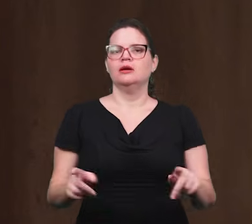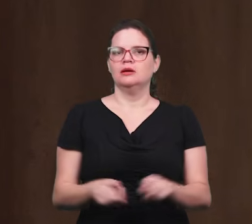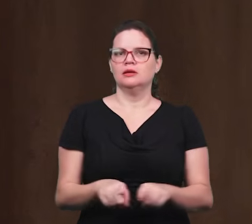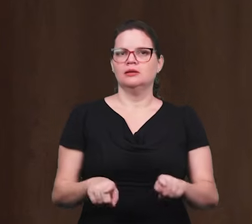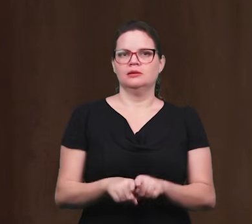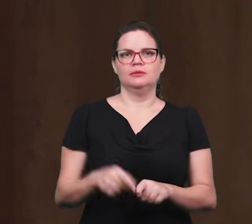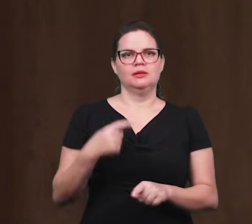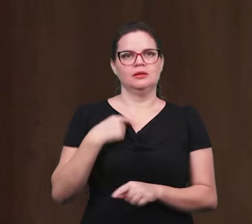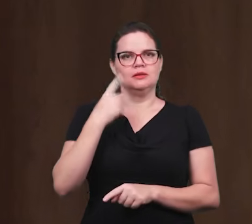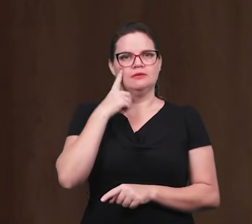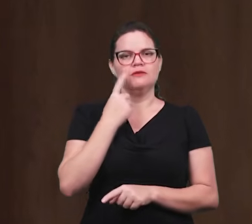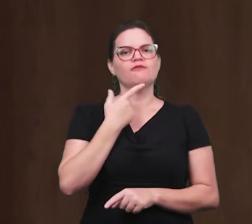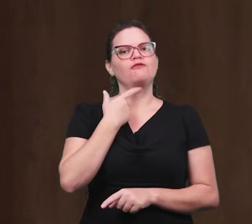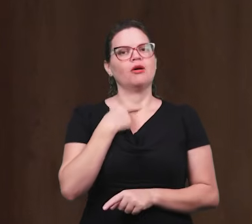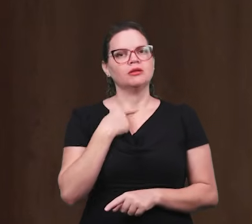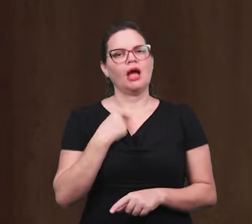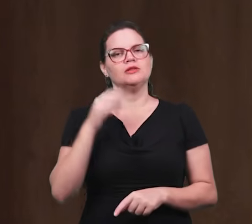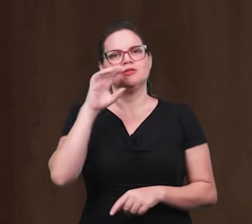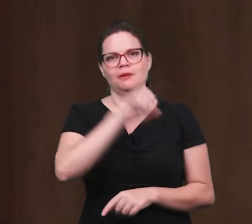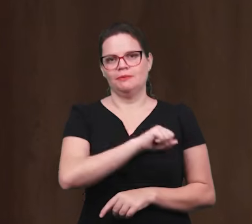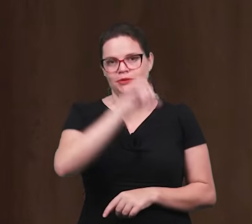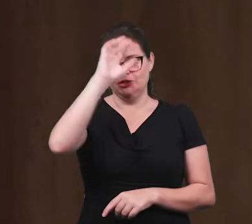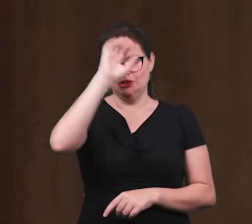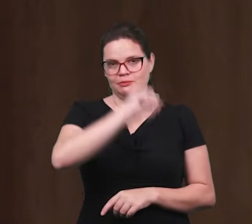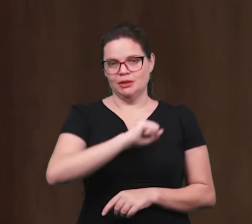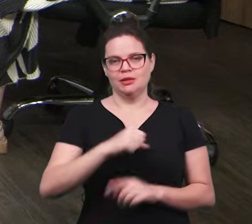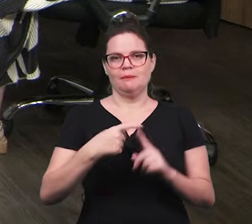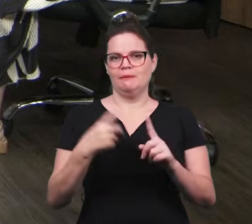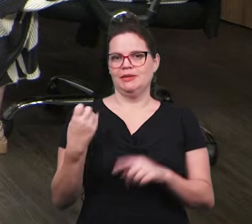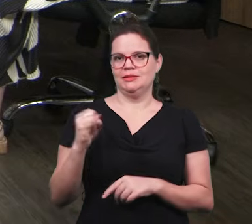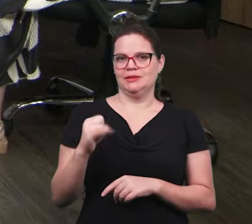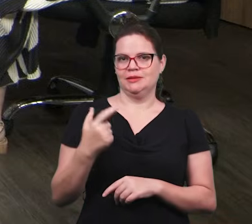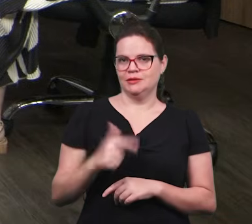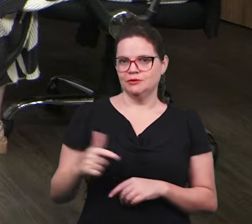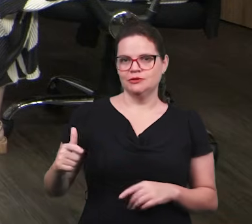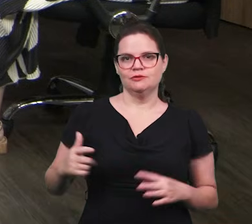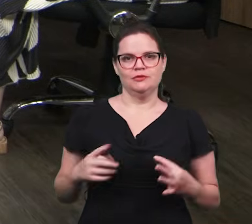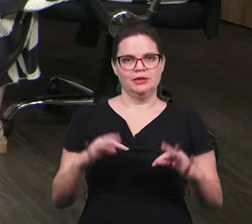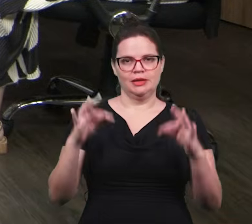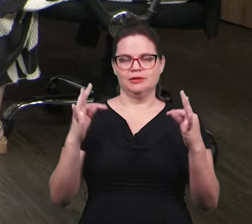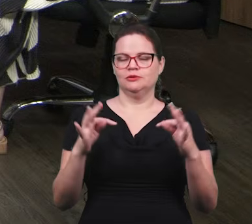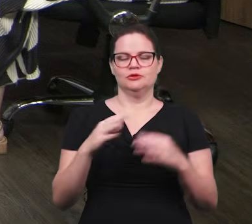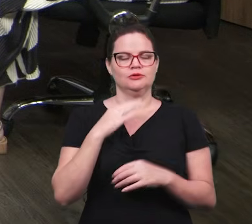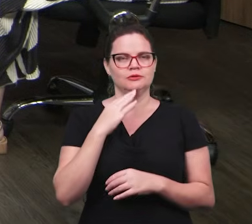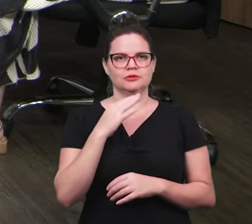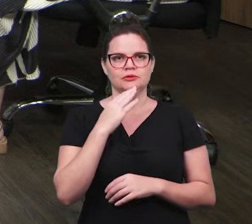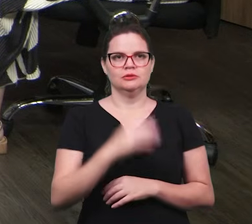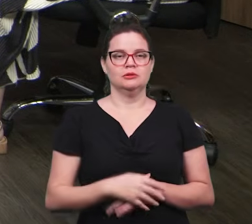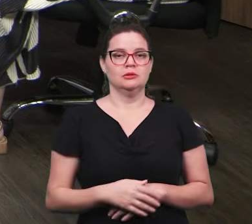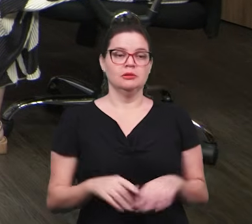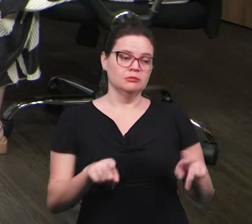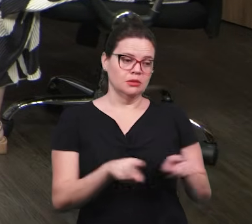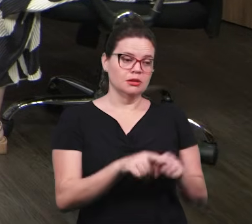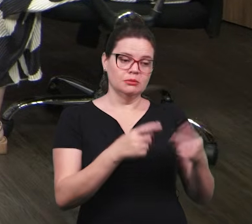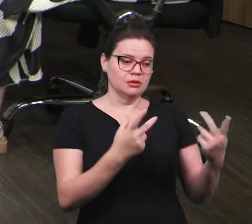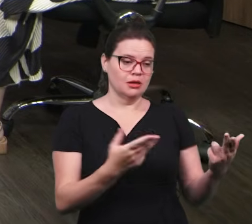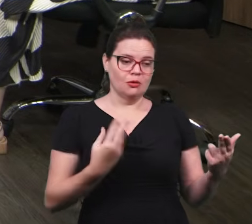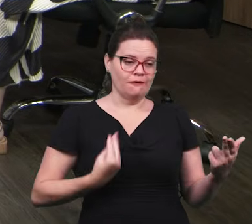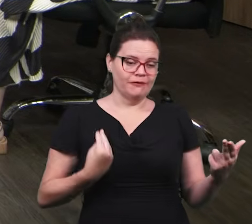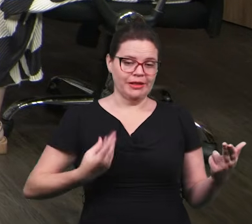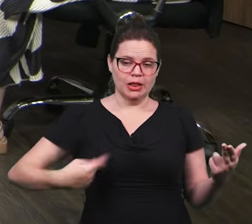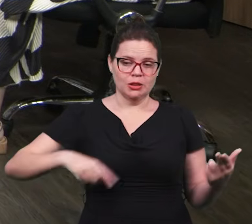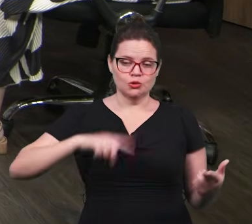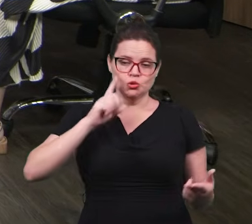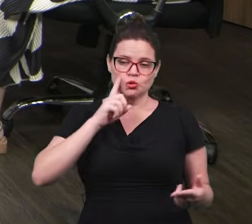também. Mas se não tiver a tecnologia, não adianta. Tá bom? Isso serve para a vida. É, claro. Eu digo isso